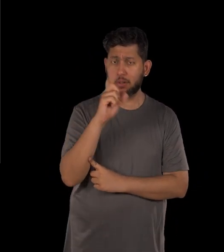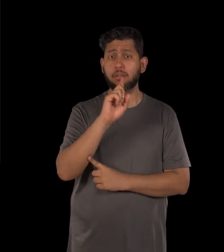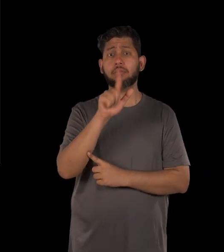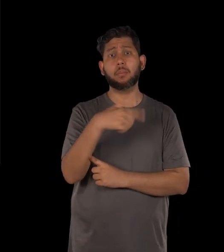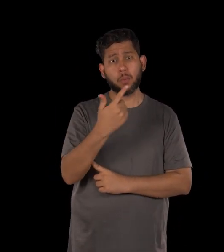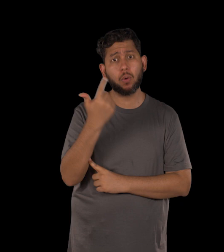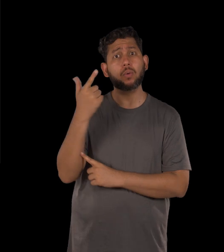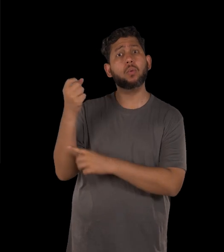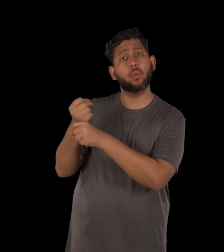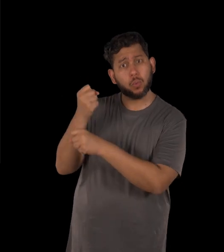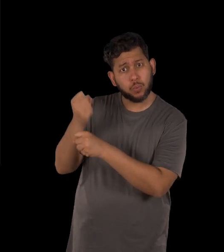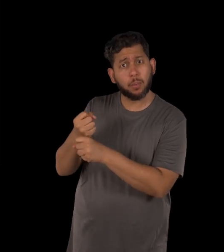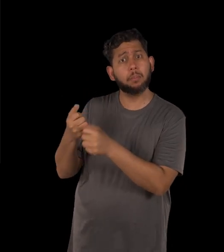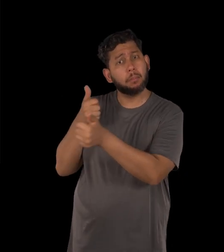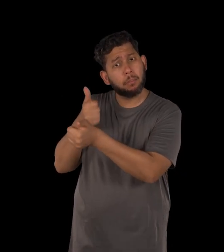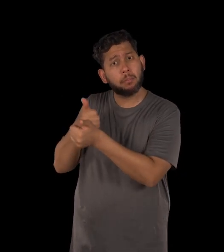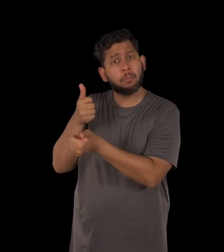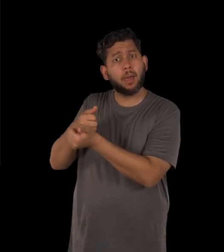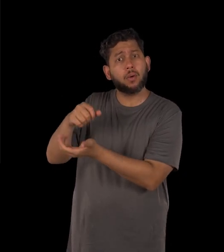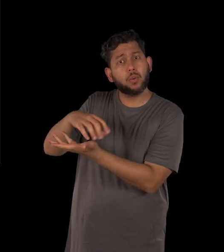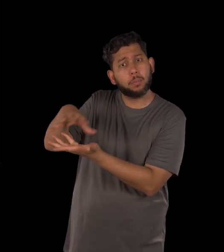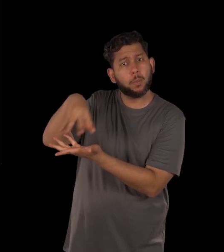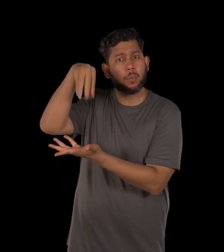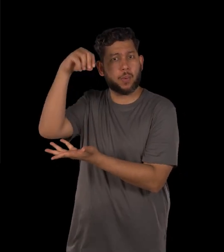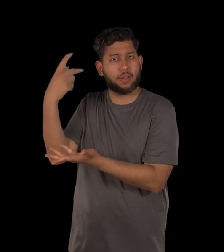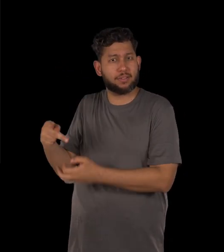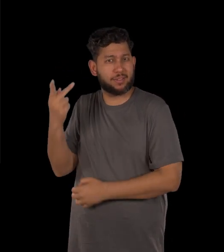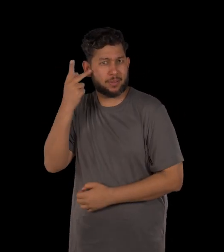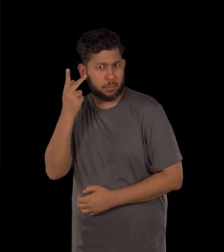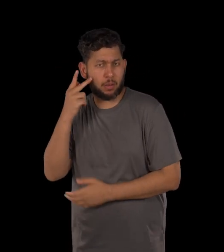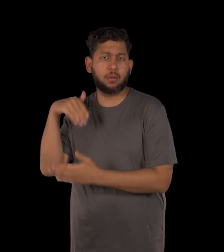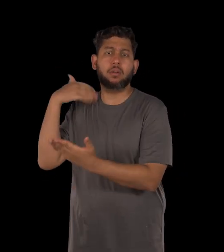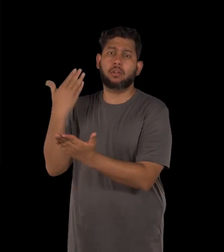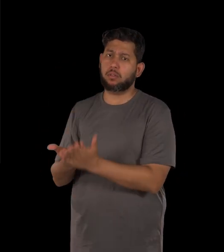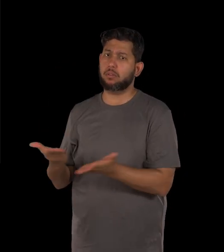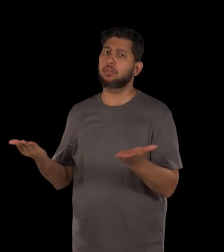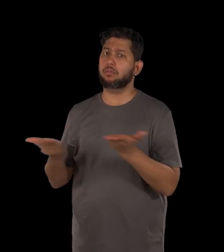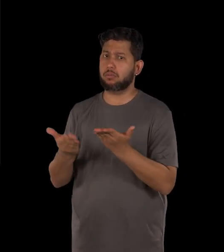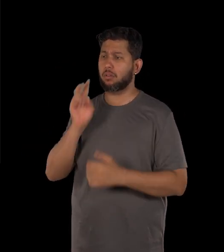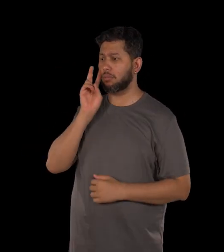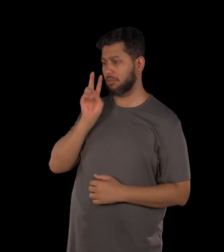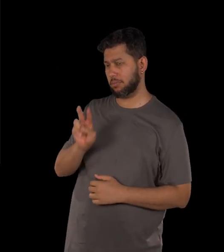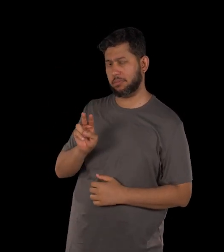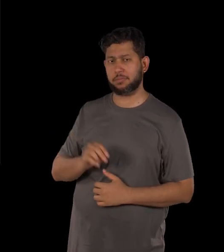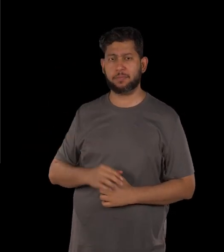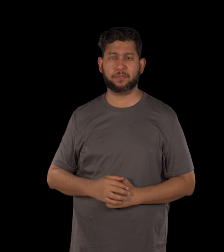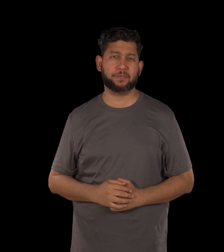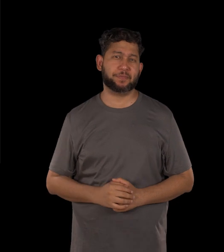do Parque Ibirapuera, na cidade de São Paulo, onde o Instituto está localizado até hoje.